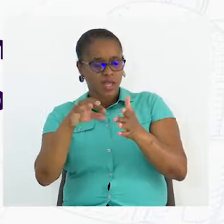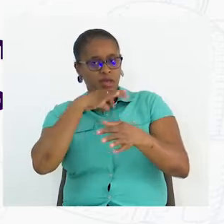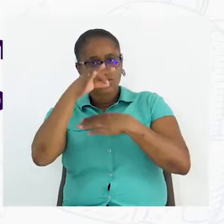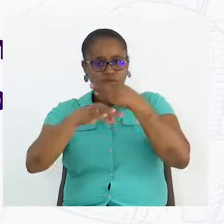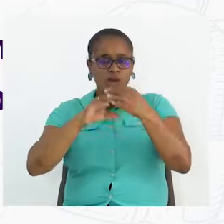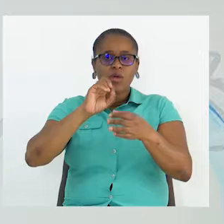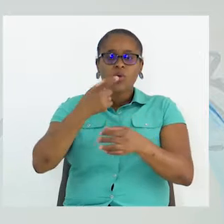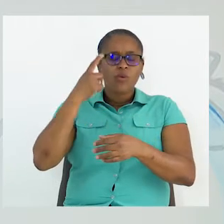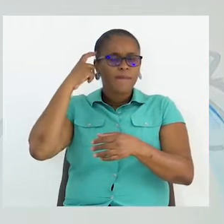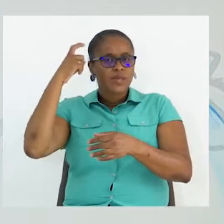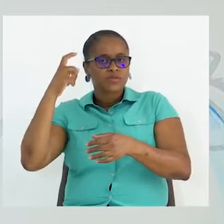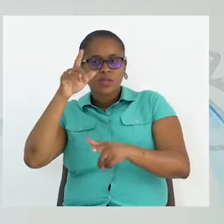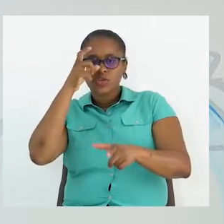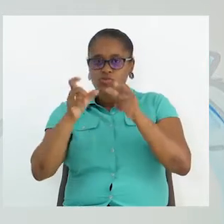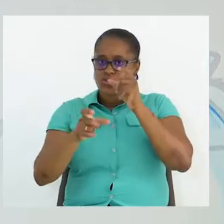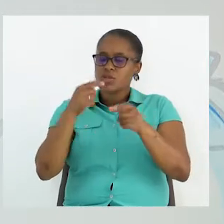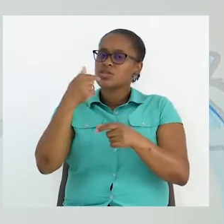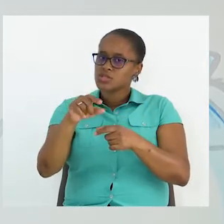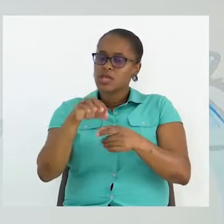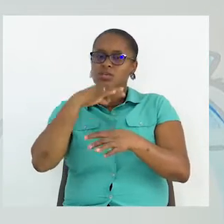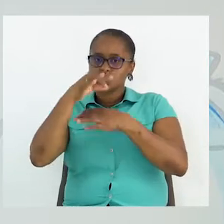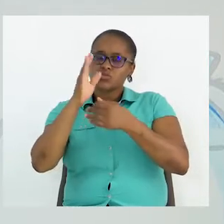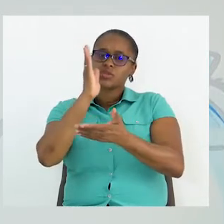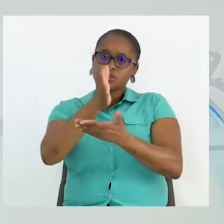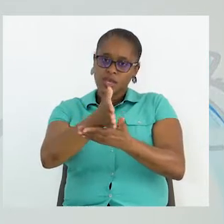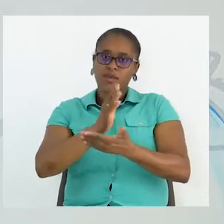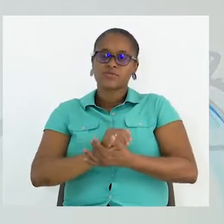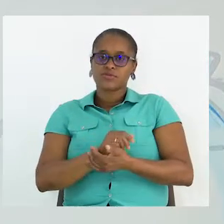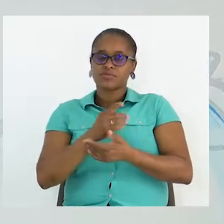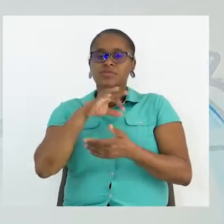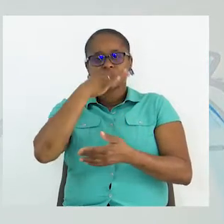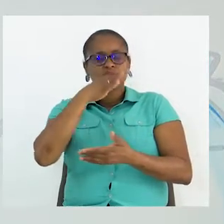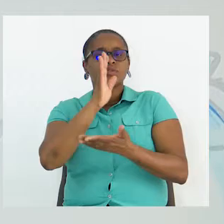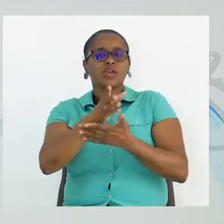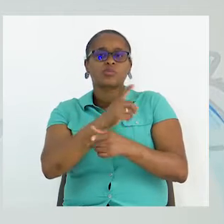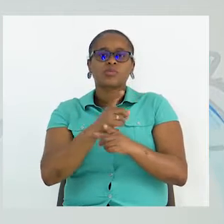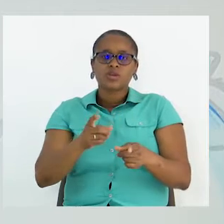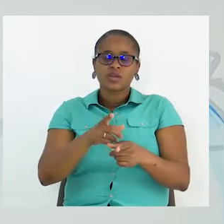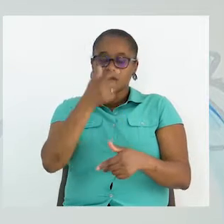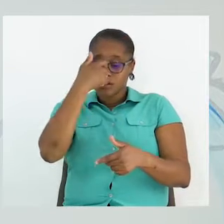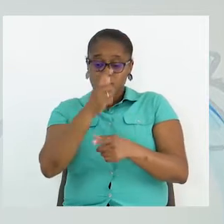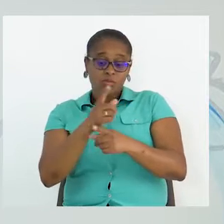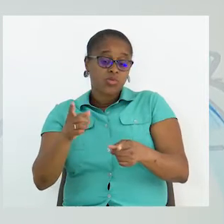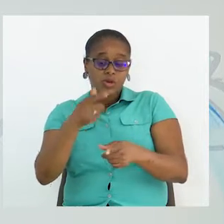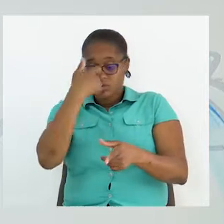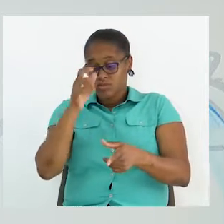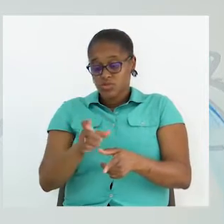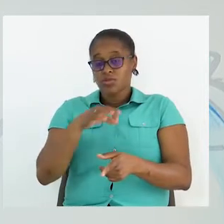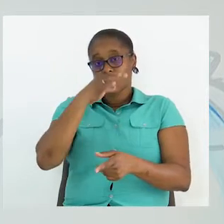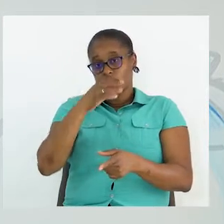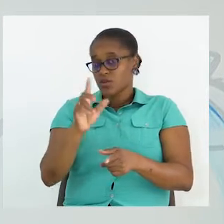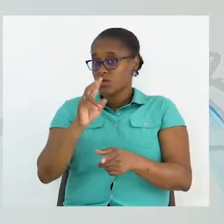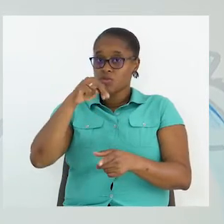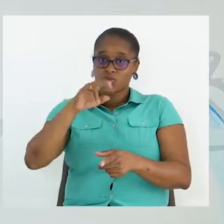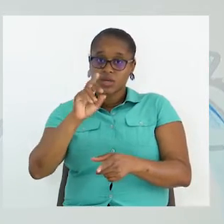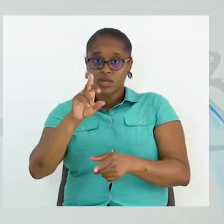das personagens e vem em discurso direto. Discurso direto por quê? Porque é a personagem que fala. Não é o narrador que vai dizer